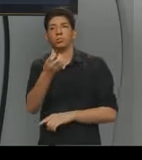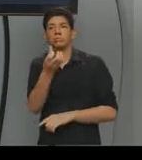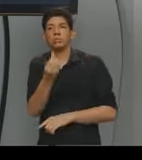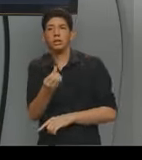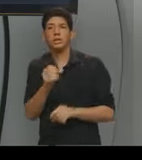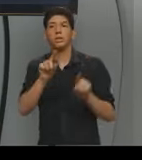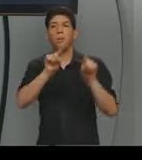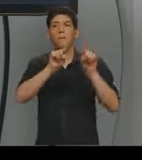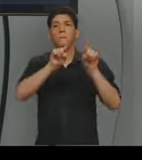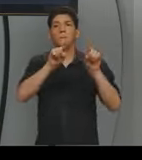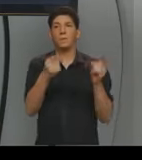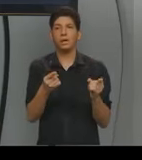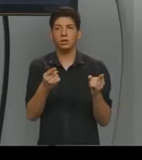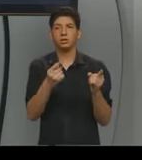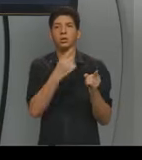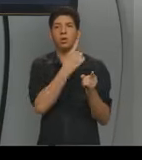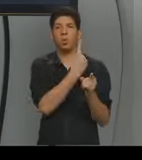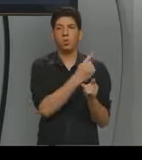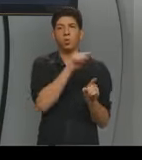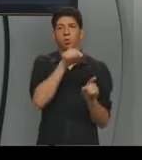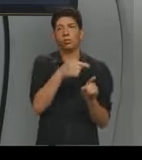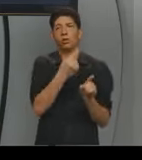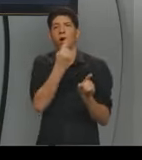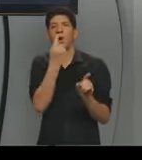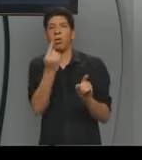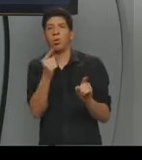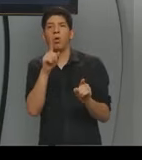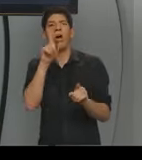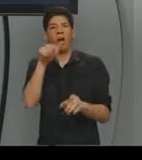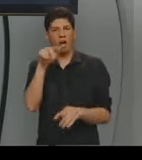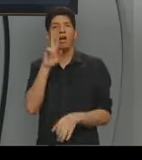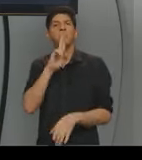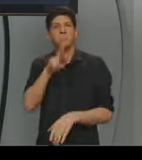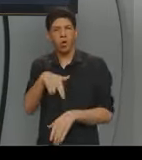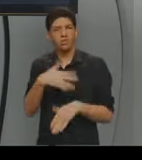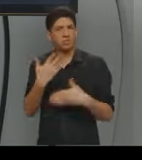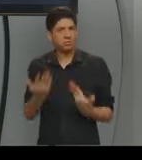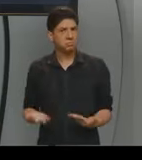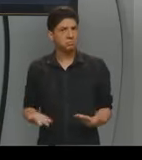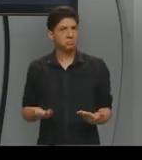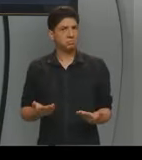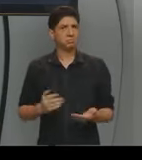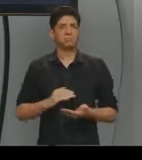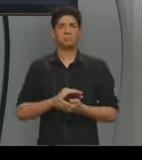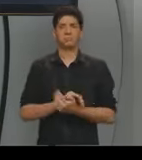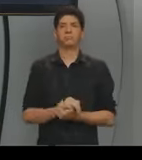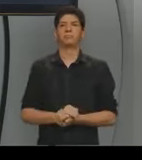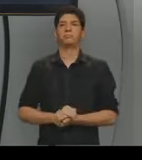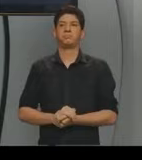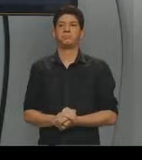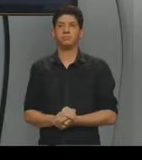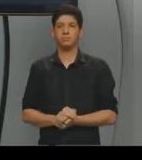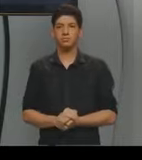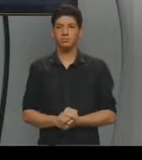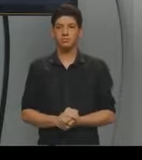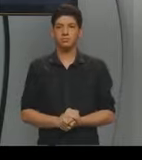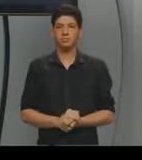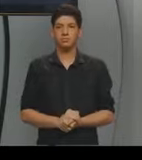a 6, o par ordenado 1 e 1 é solução?